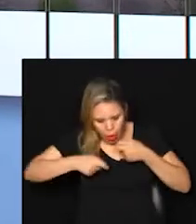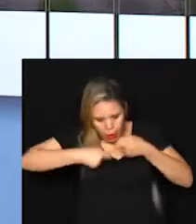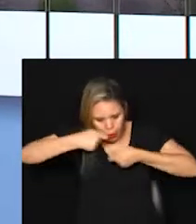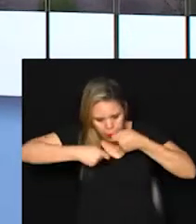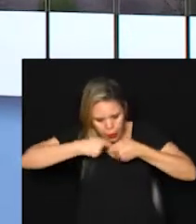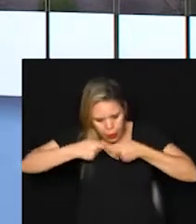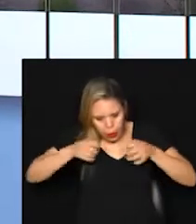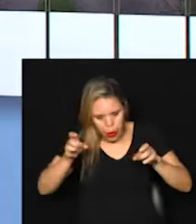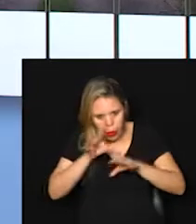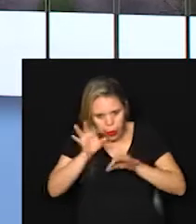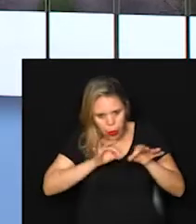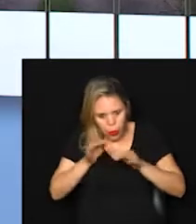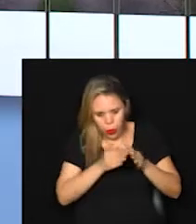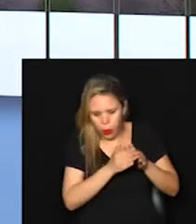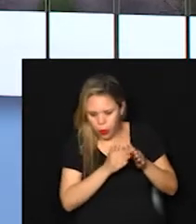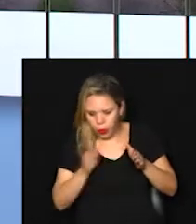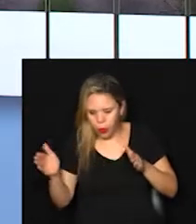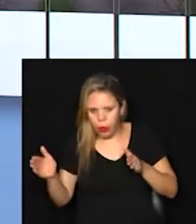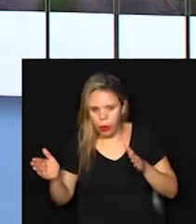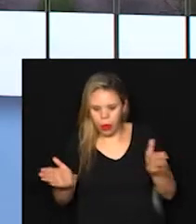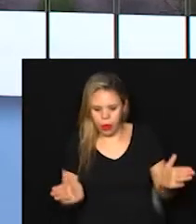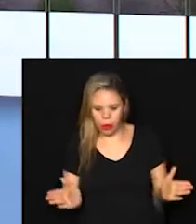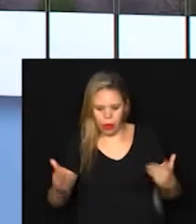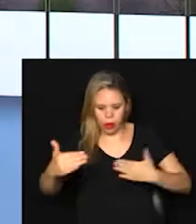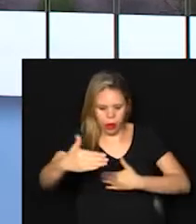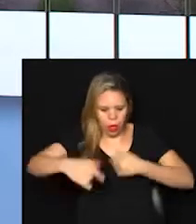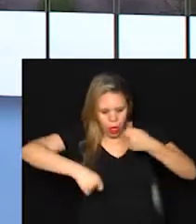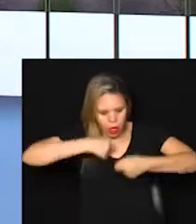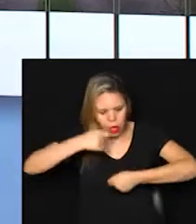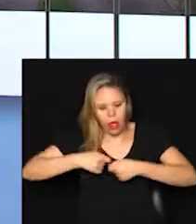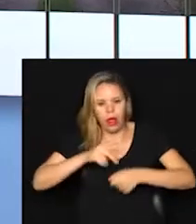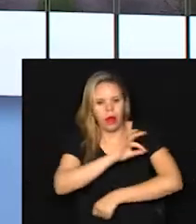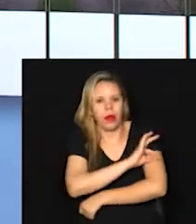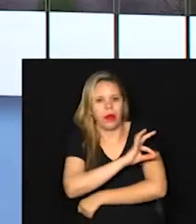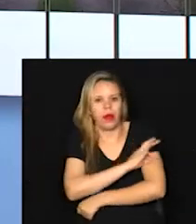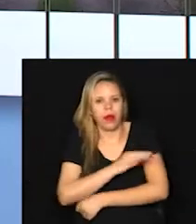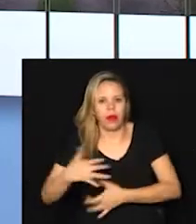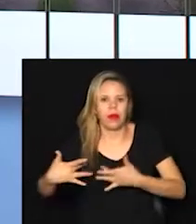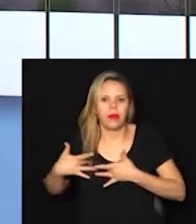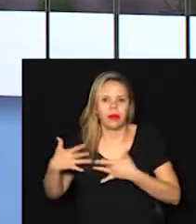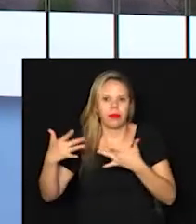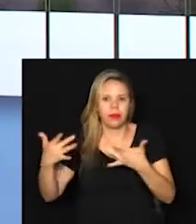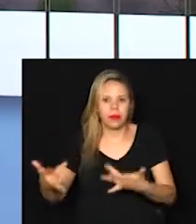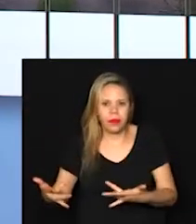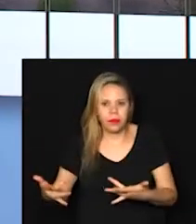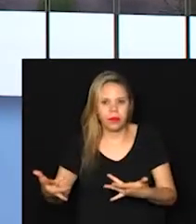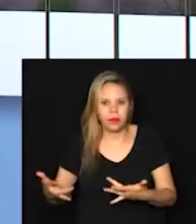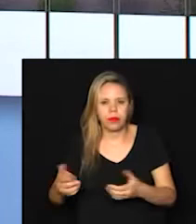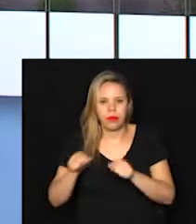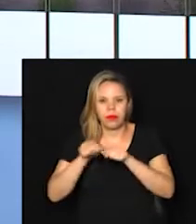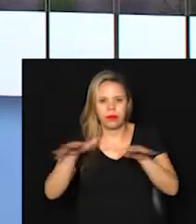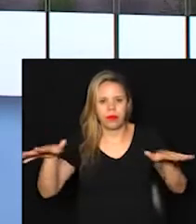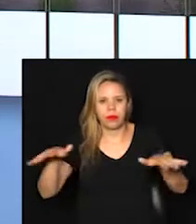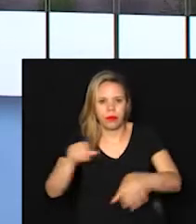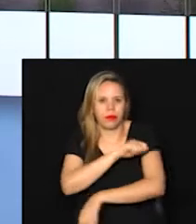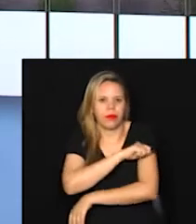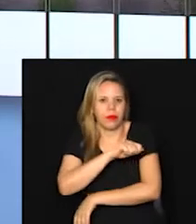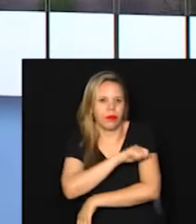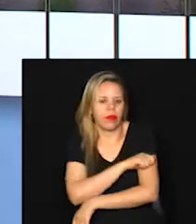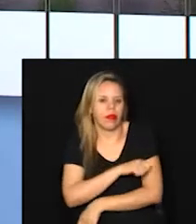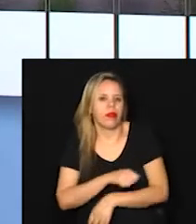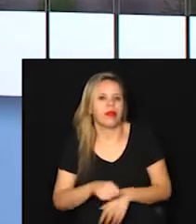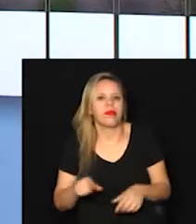e neste período as cestas básicas que a prefeitura está distribuindo para os alunos e que